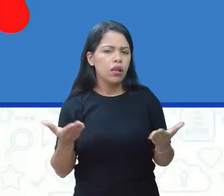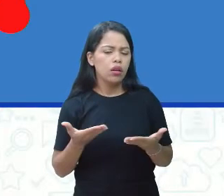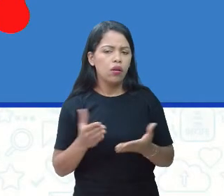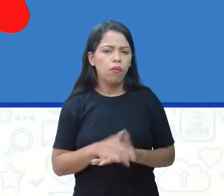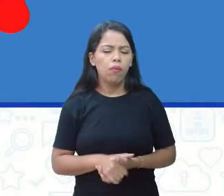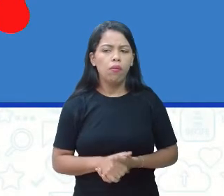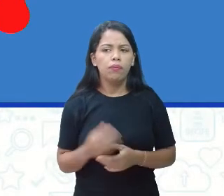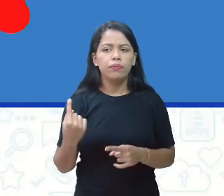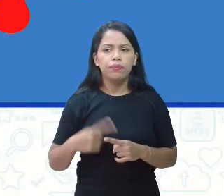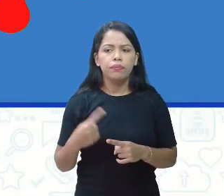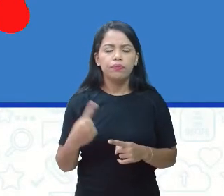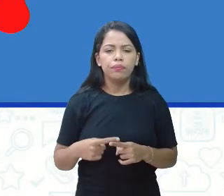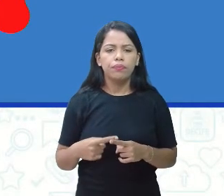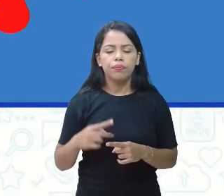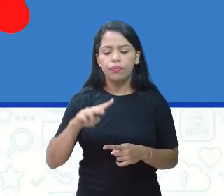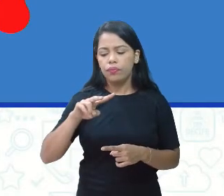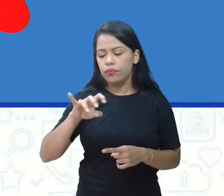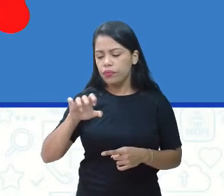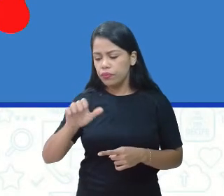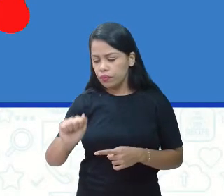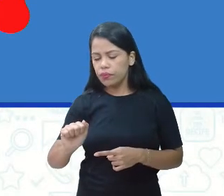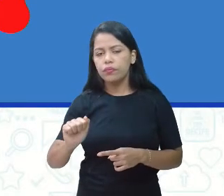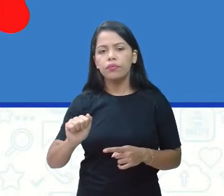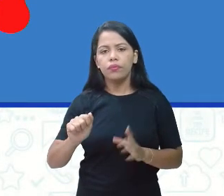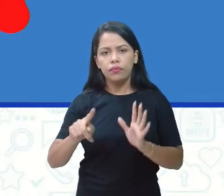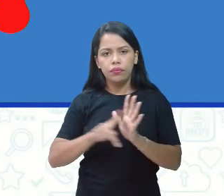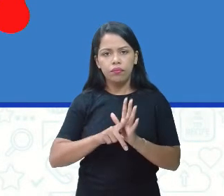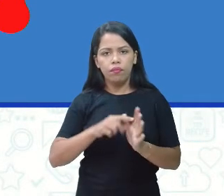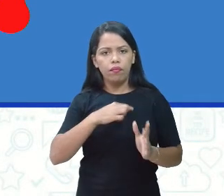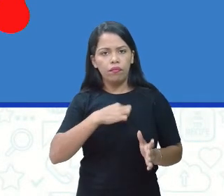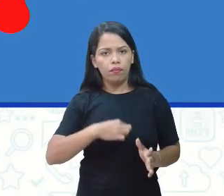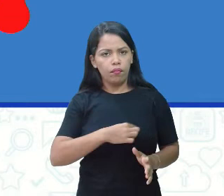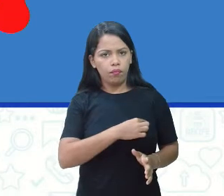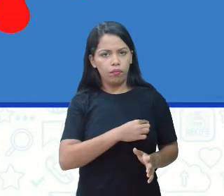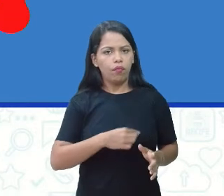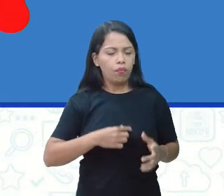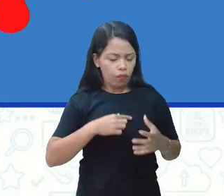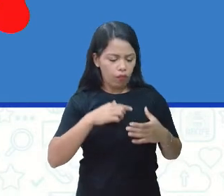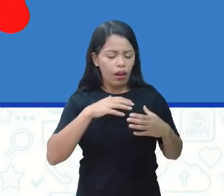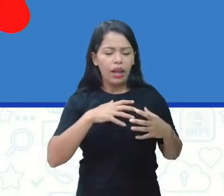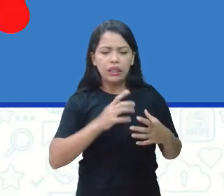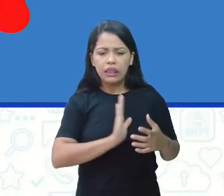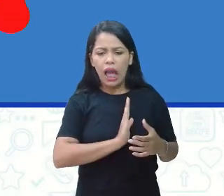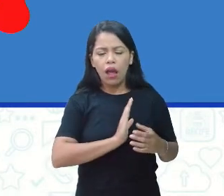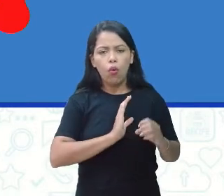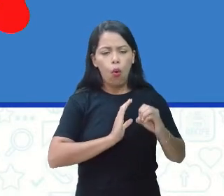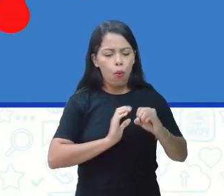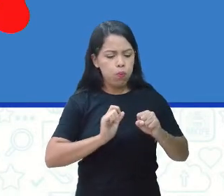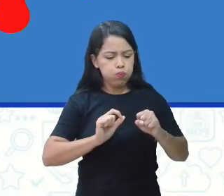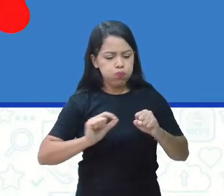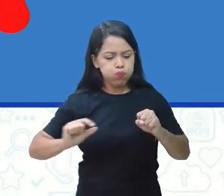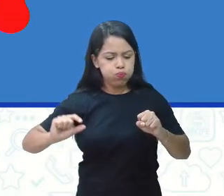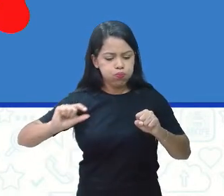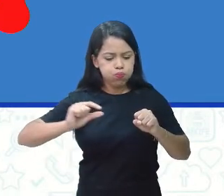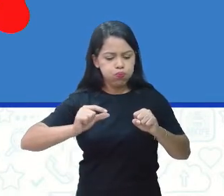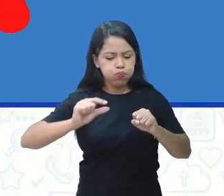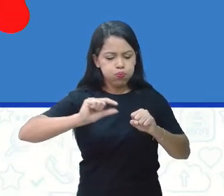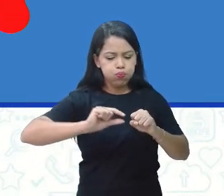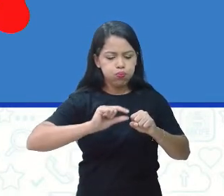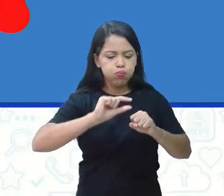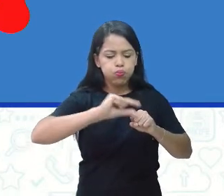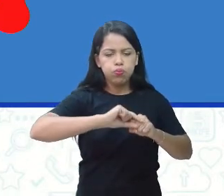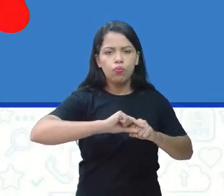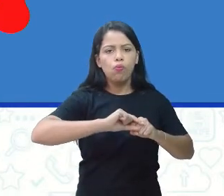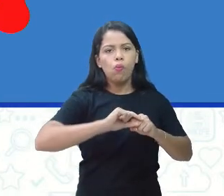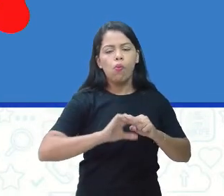aqui. Porque, gente, as veias são os vasos que voltam ao coração, né? As artérias são os vasos que